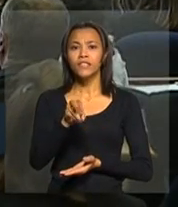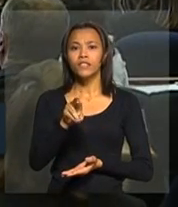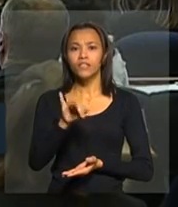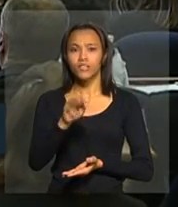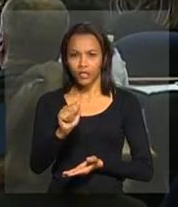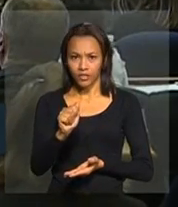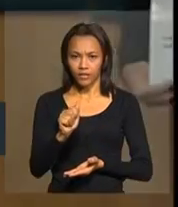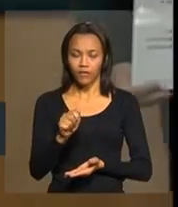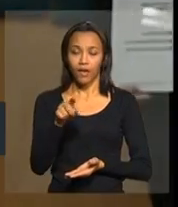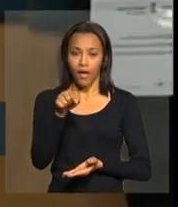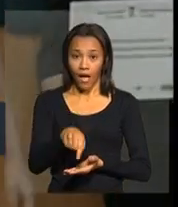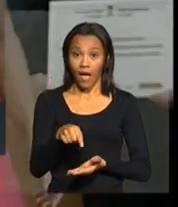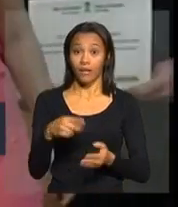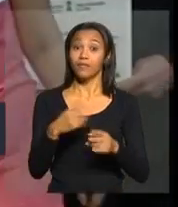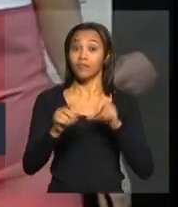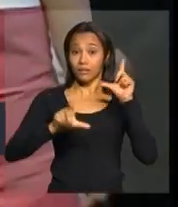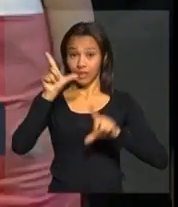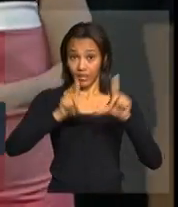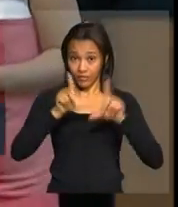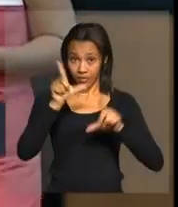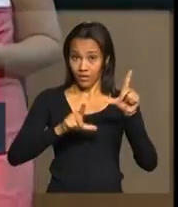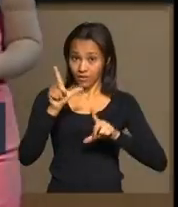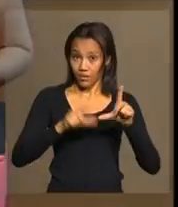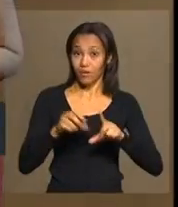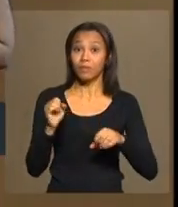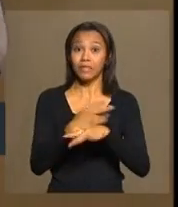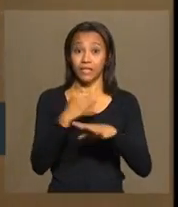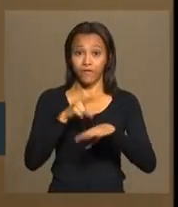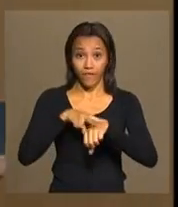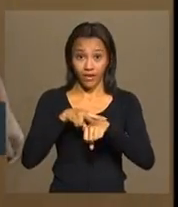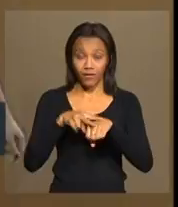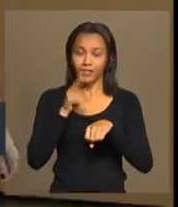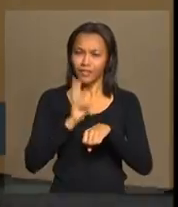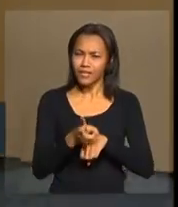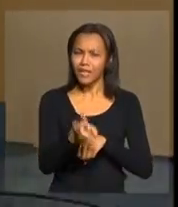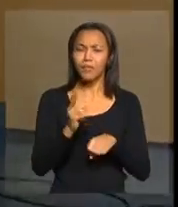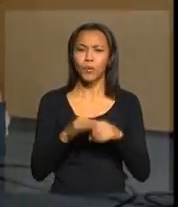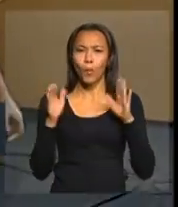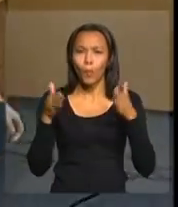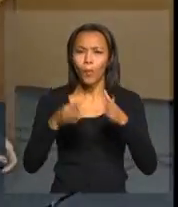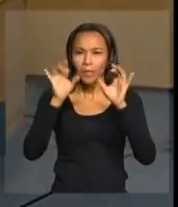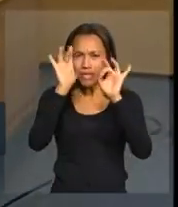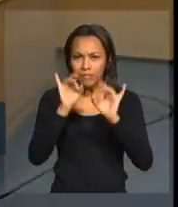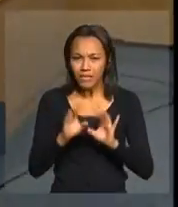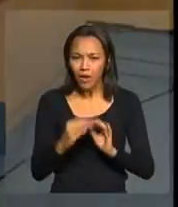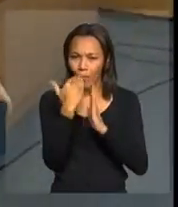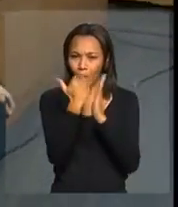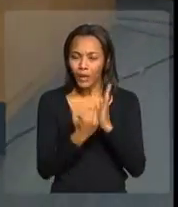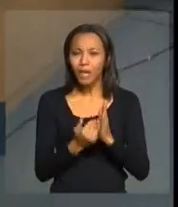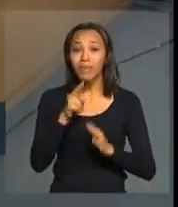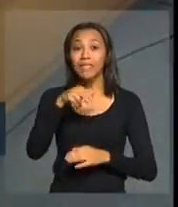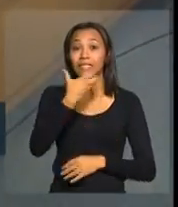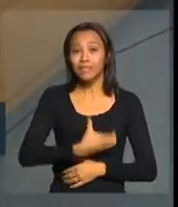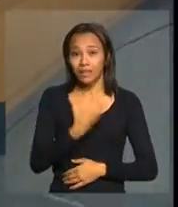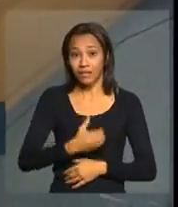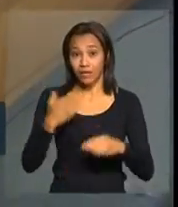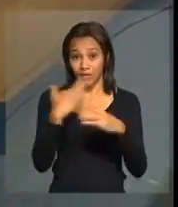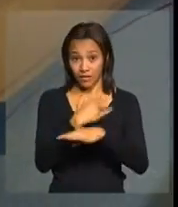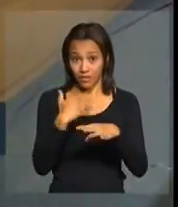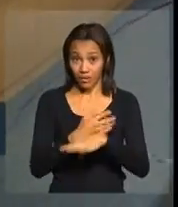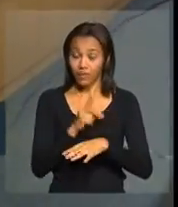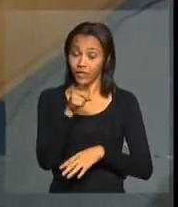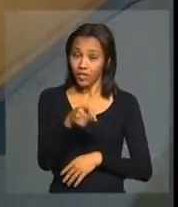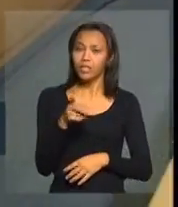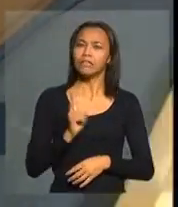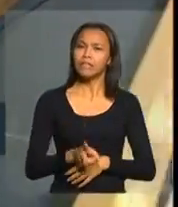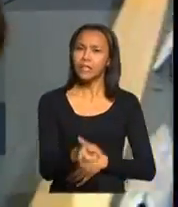Albuquerque. A TV Cidade Verde realizou um programa especial intitulado Natal da Cidade, dirigido